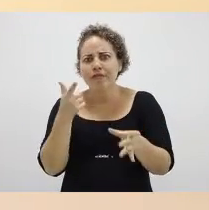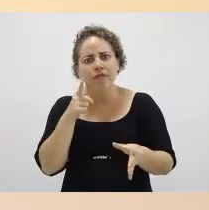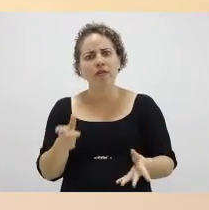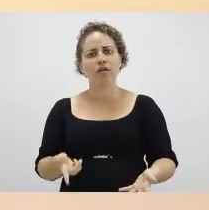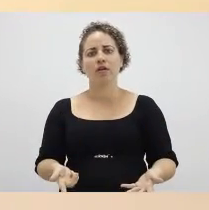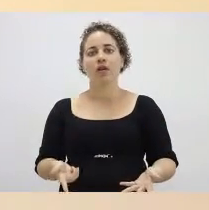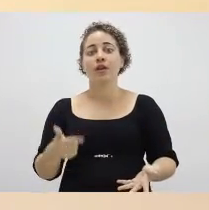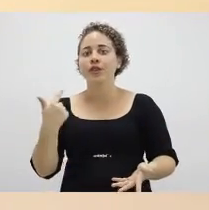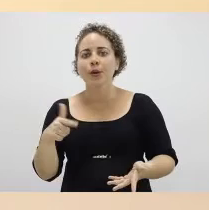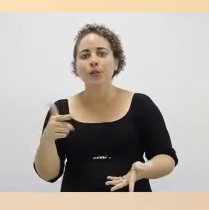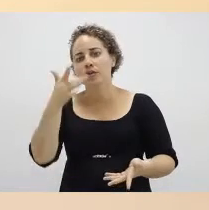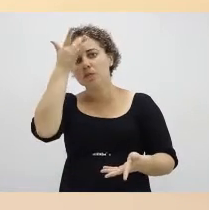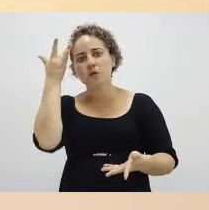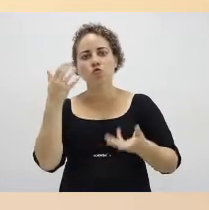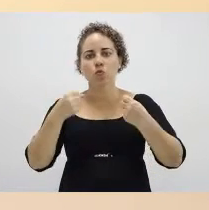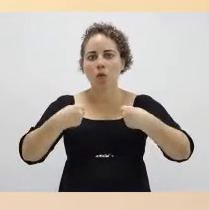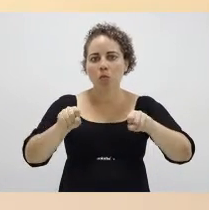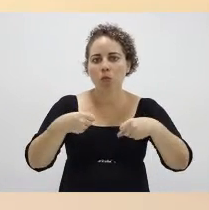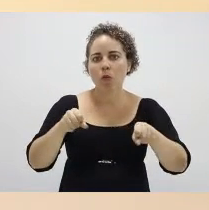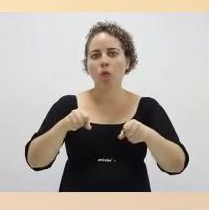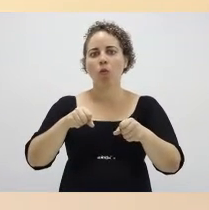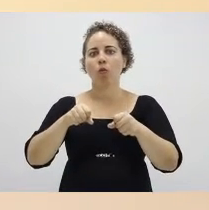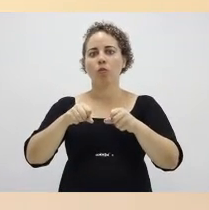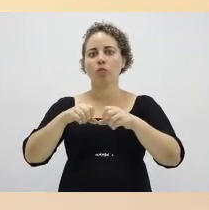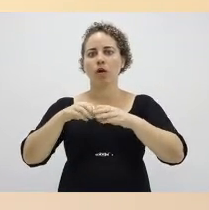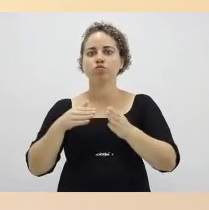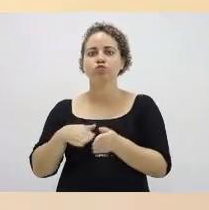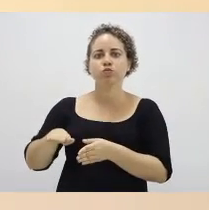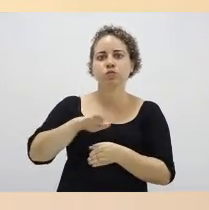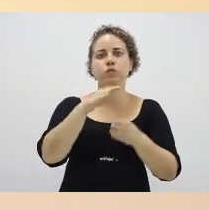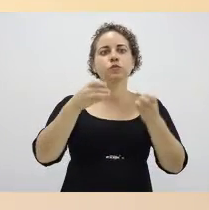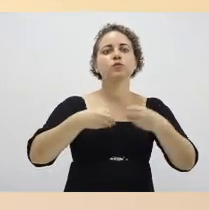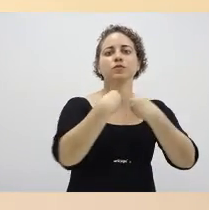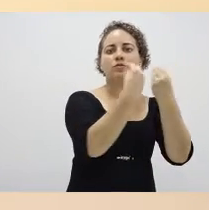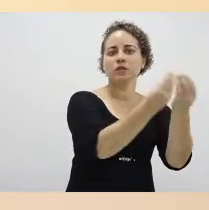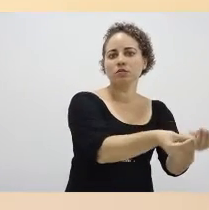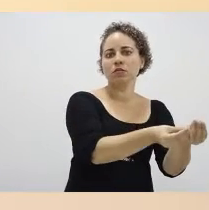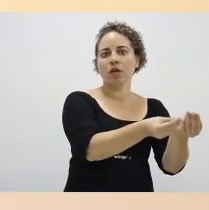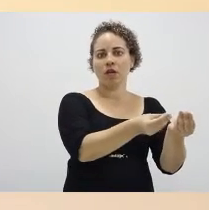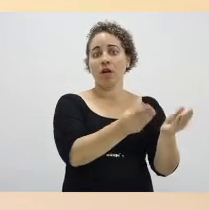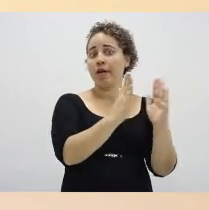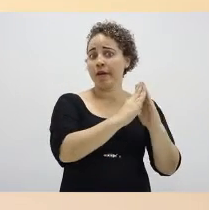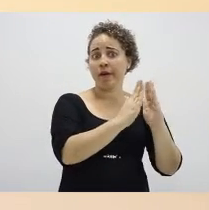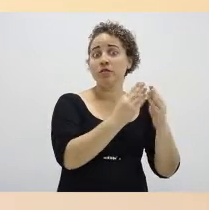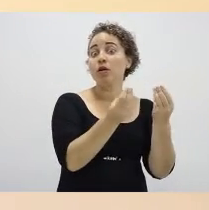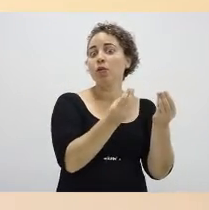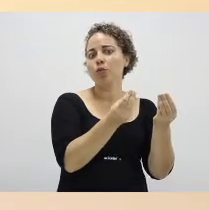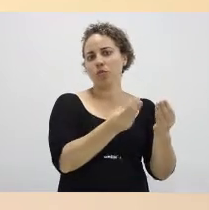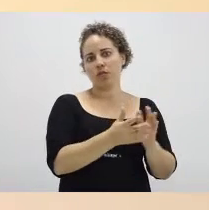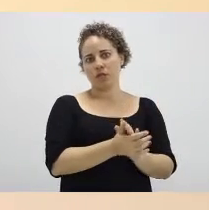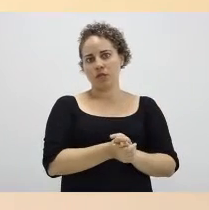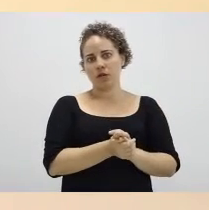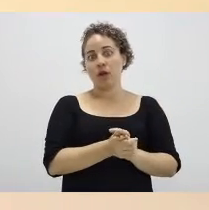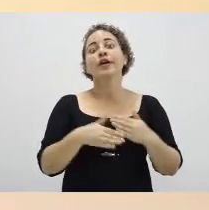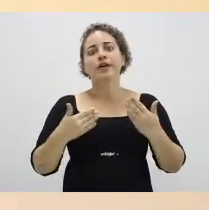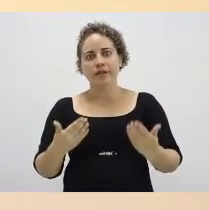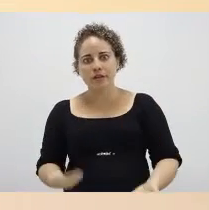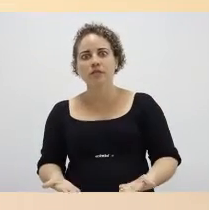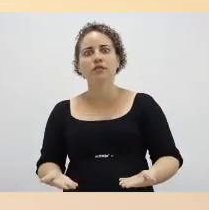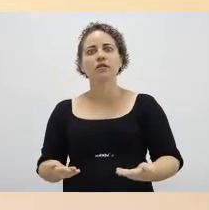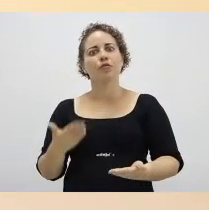tenho motoboys em quantidade suficiente, eu não poderei fazer a entrega em domicílio. Consequentemente, eu vou